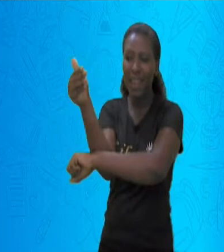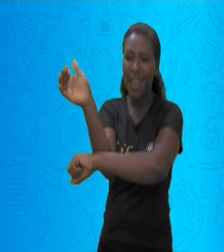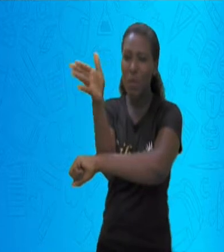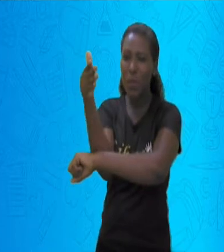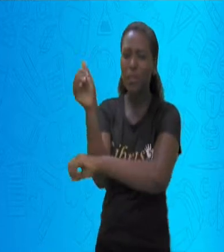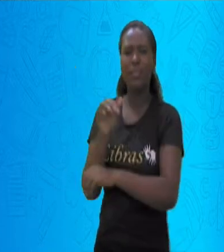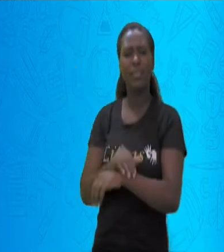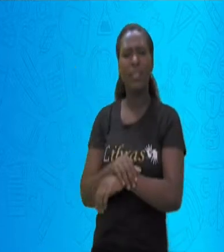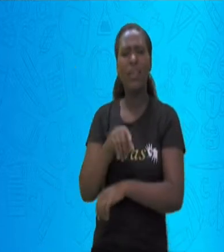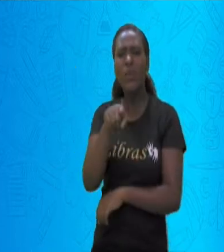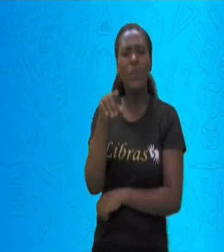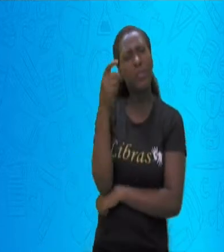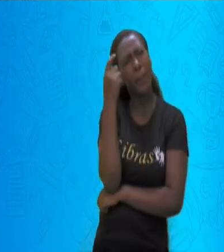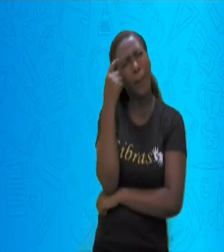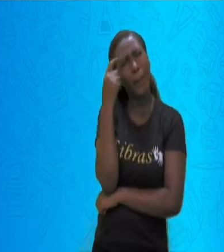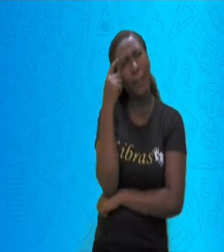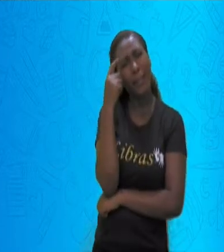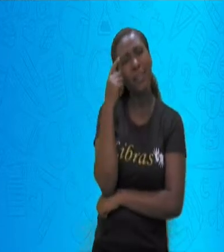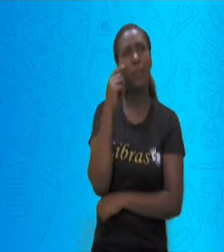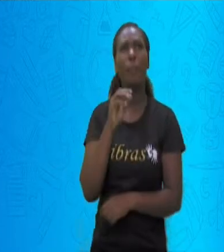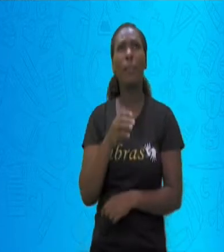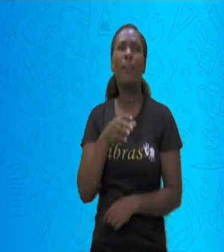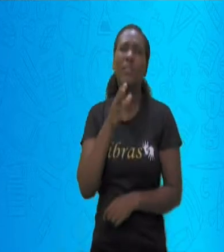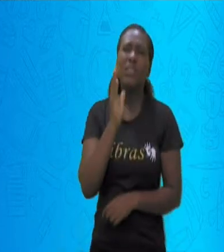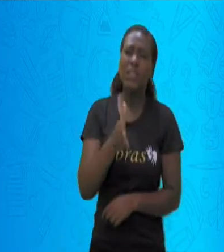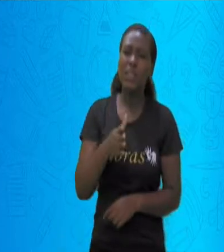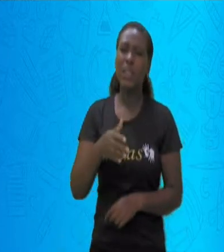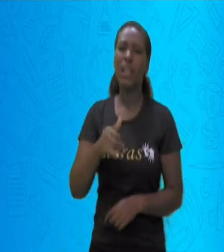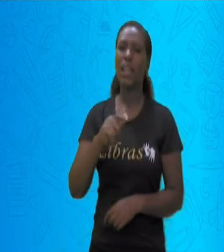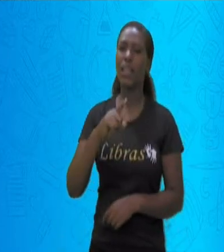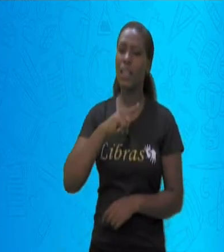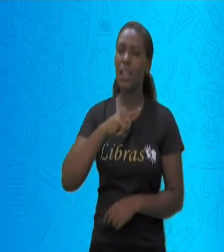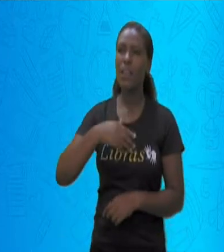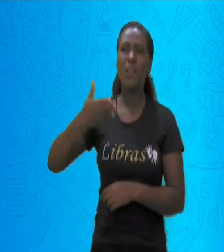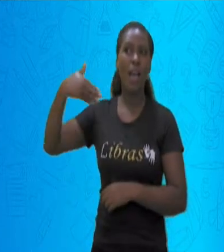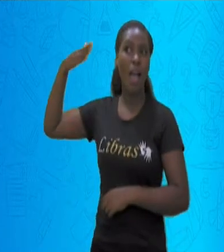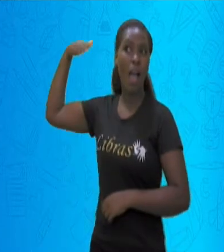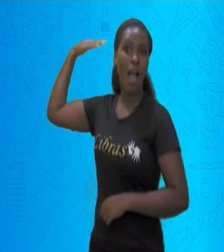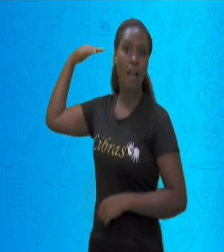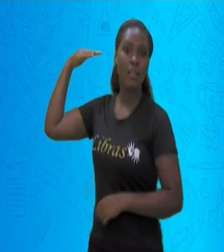Brasil? Ou será que só existiu a atual, a que a gente conhece hoje?